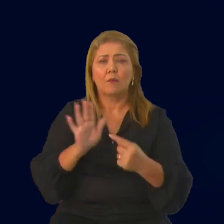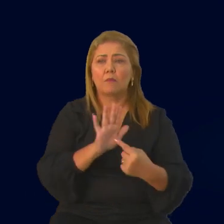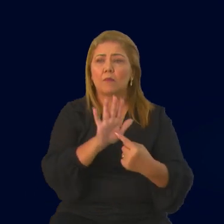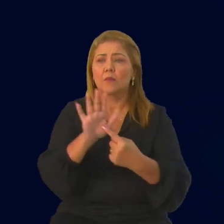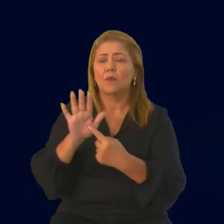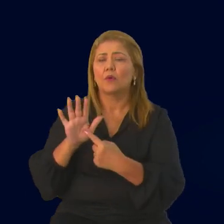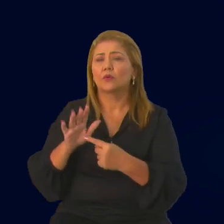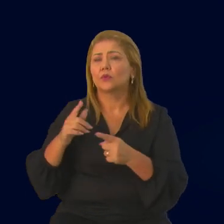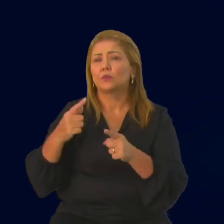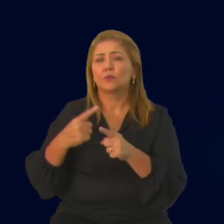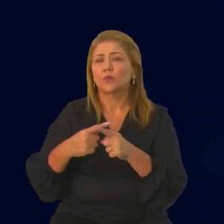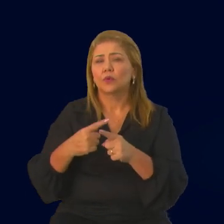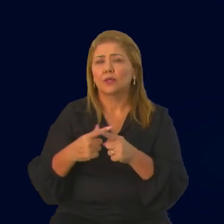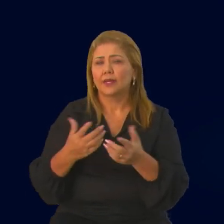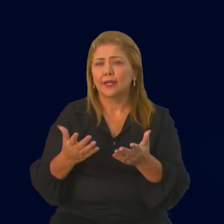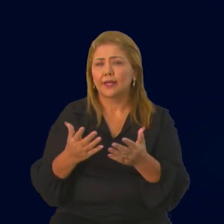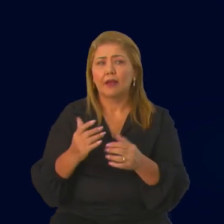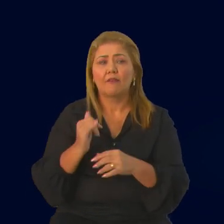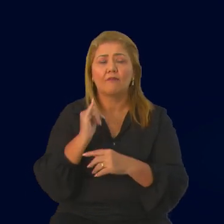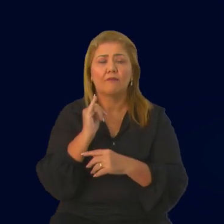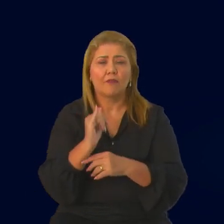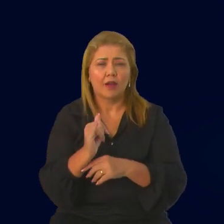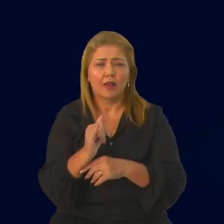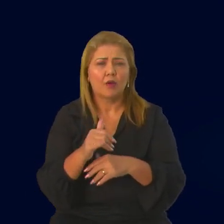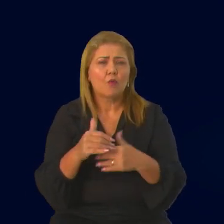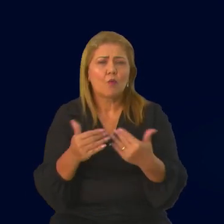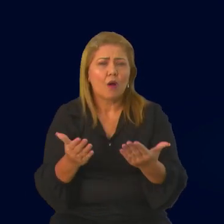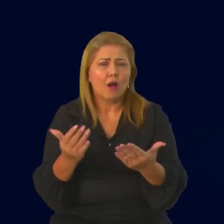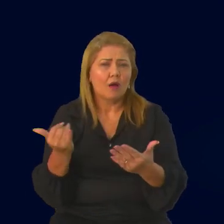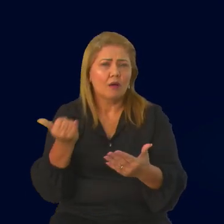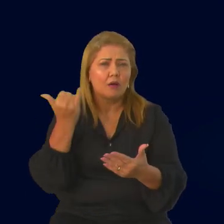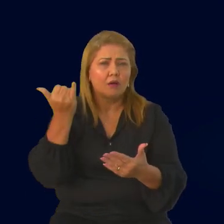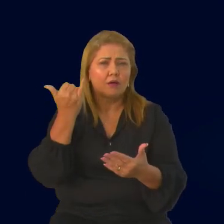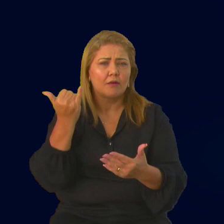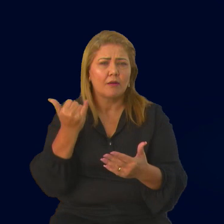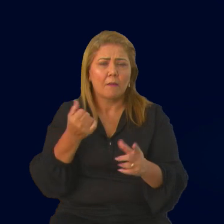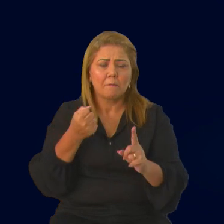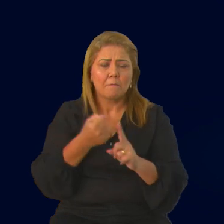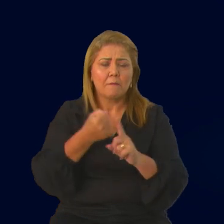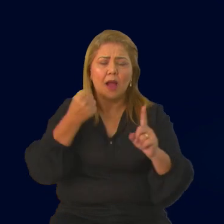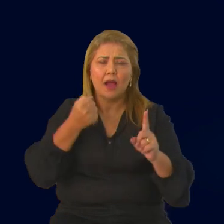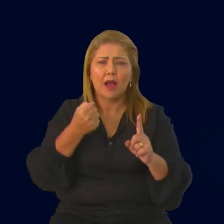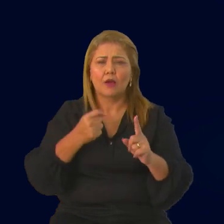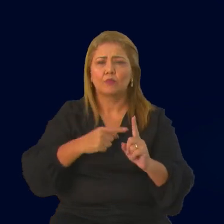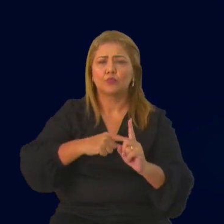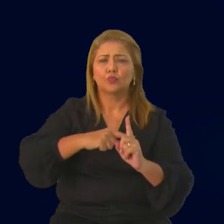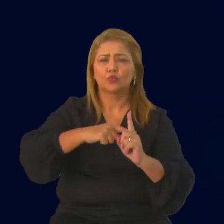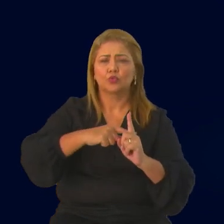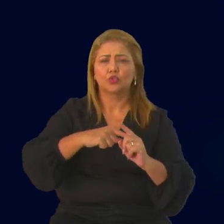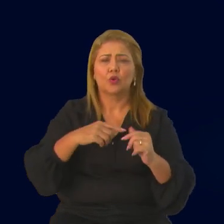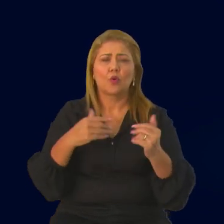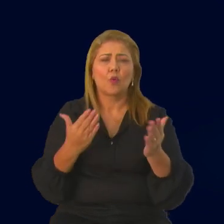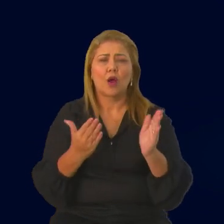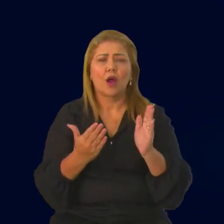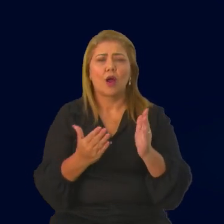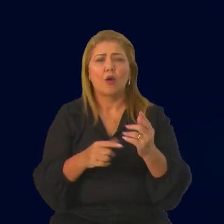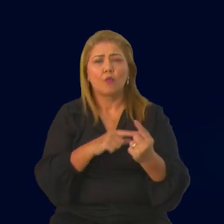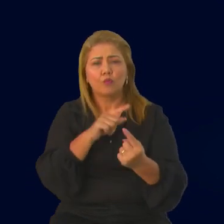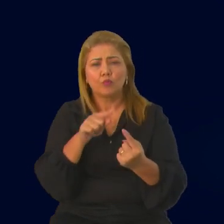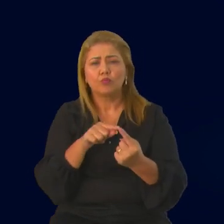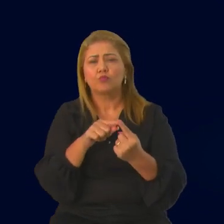porquê. Diga qual é a importância, quais são os impactos, quais são os benefícios, qual é o propósito